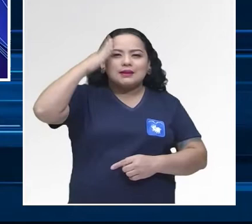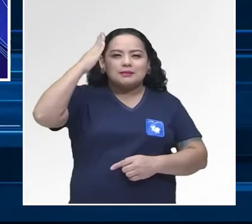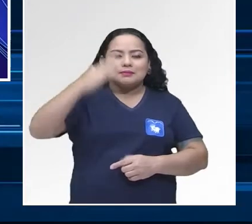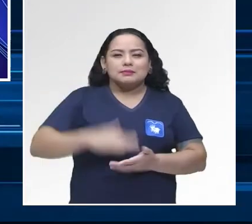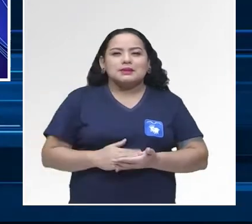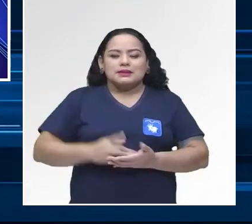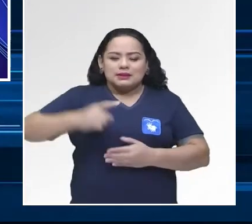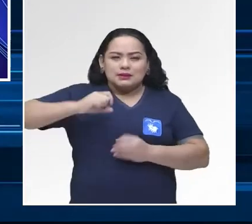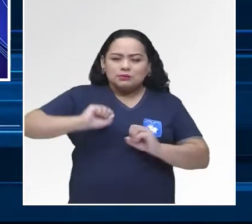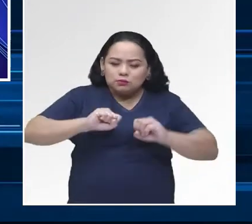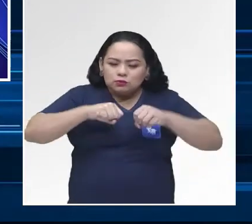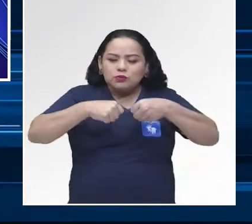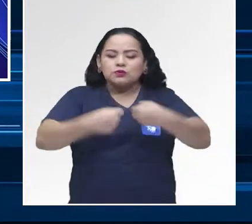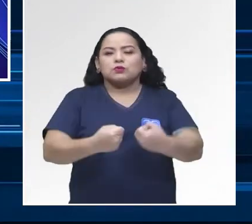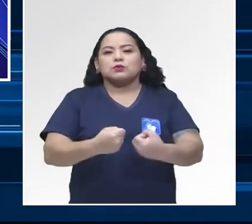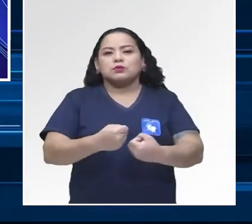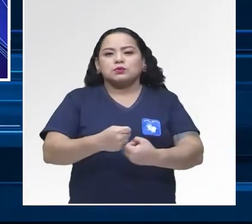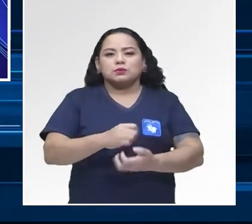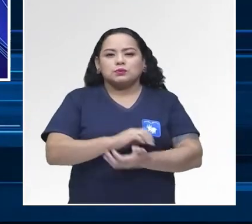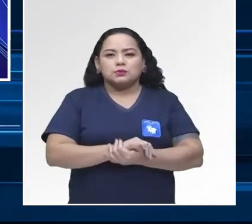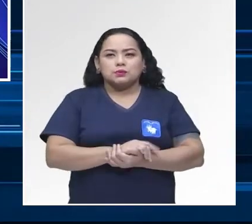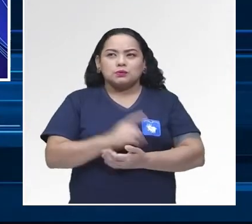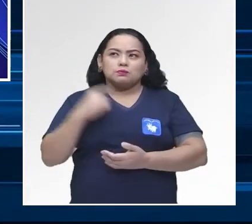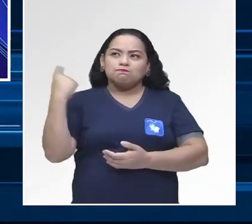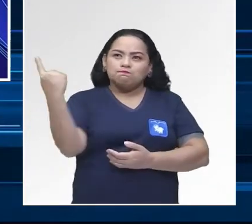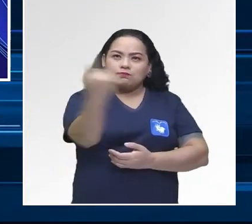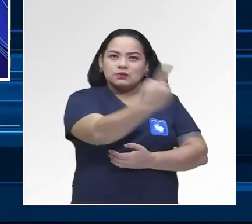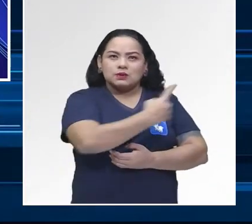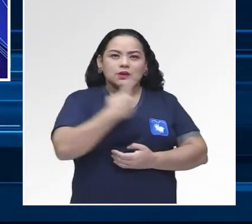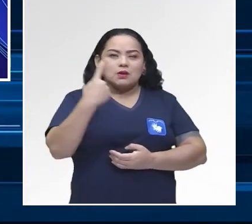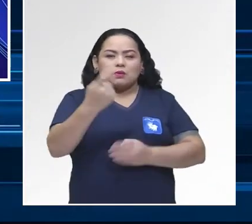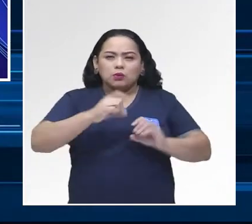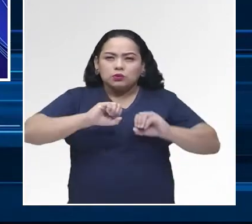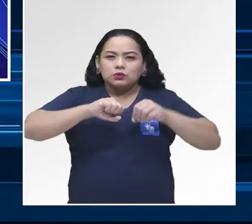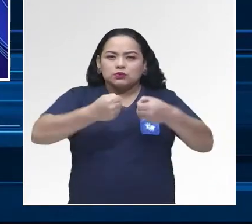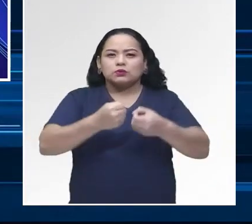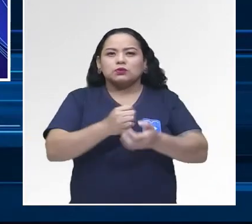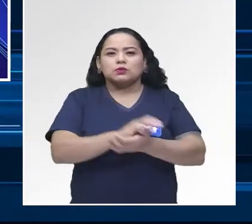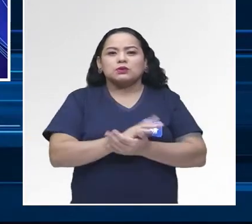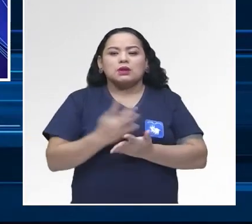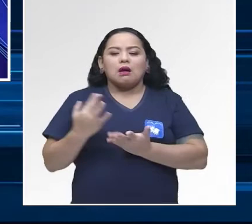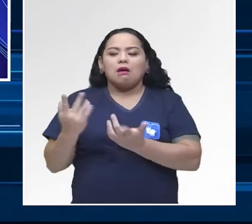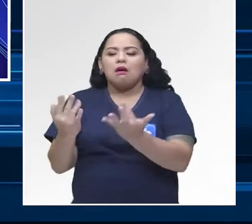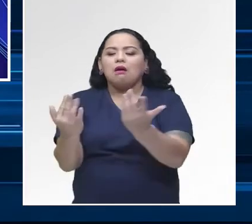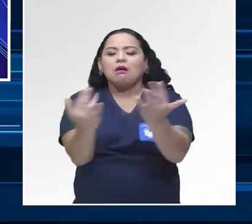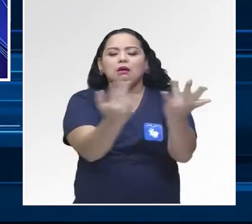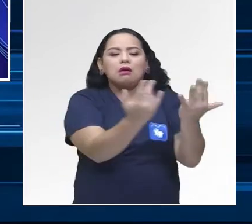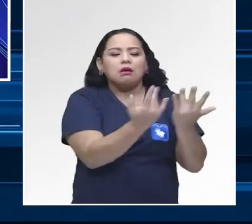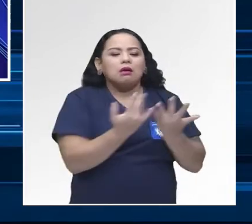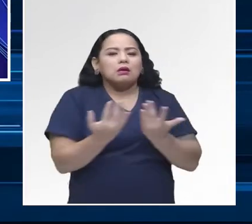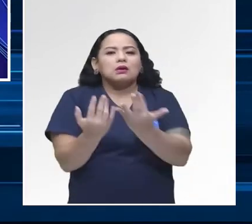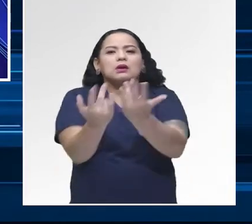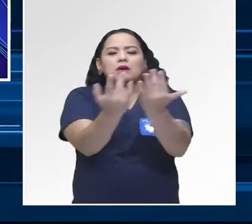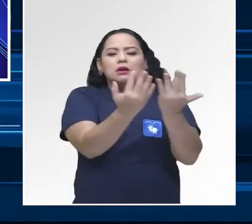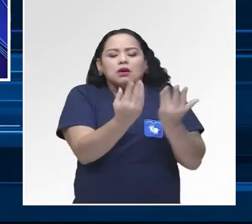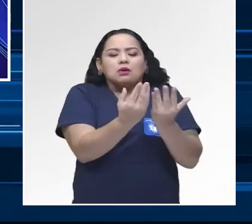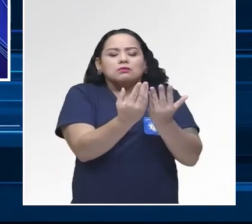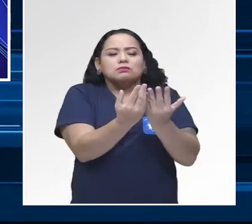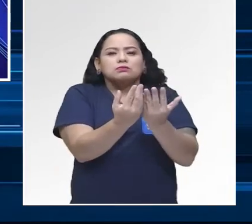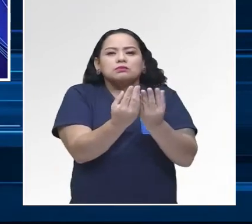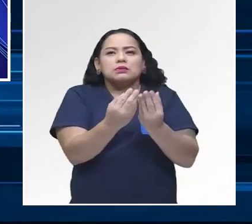além daquilo que está ali na minha volta, no senso comum, nesse momento eu estou começando a